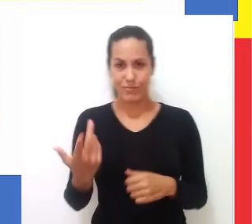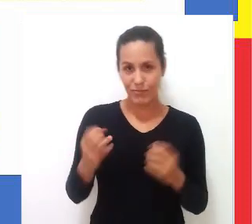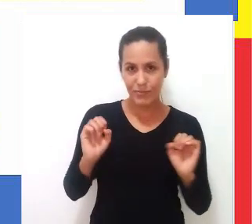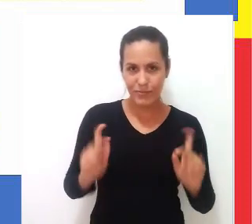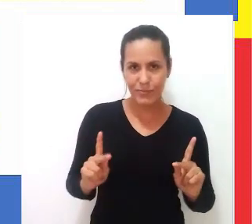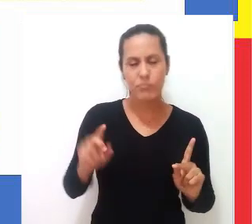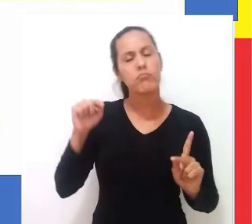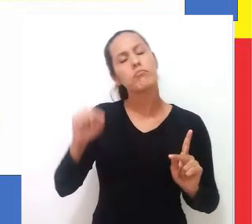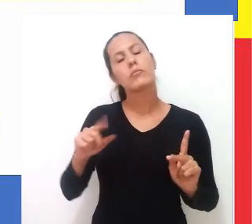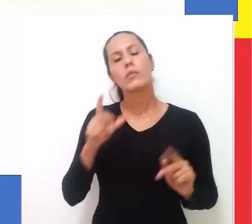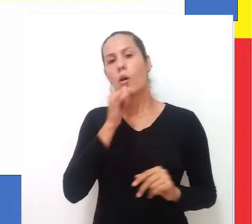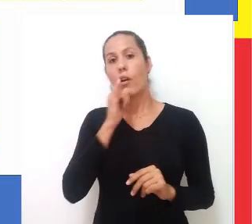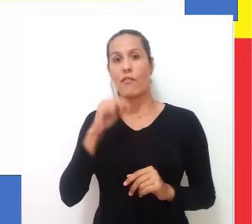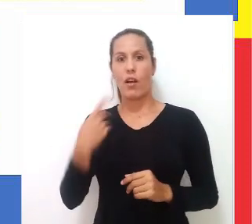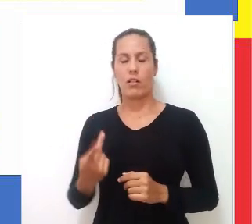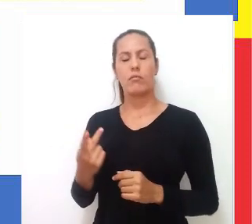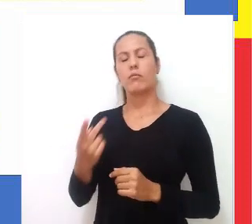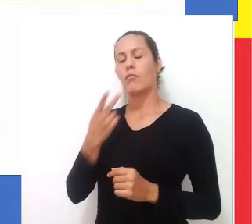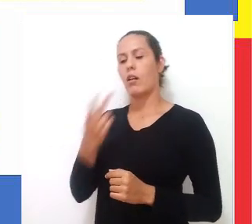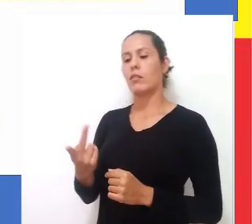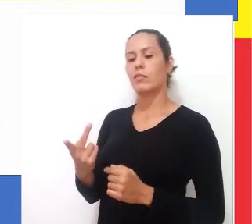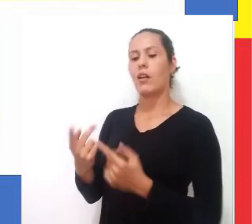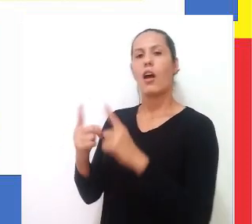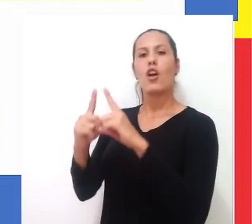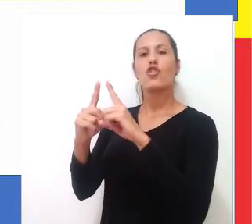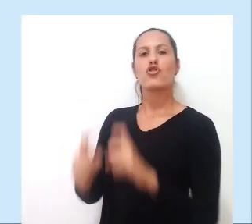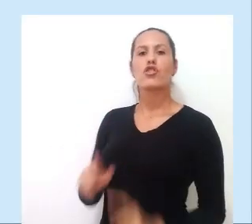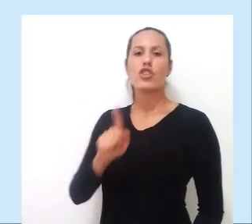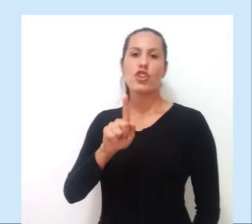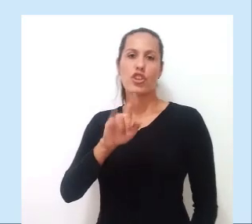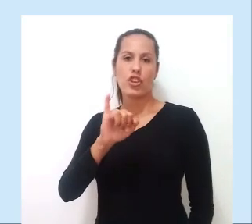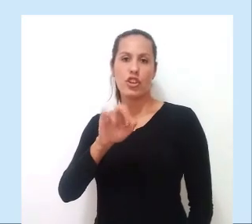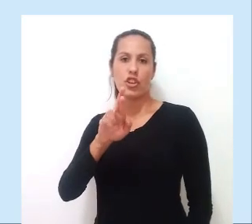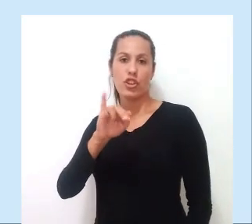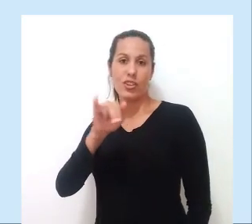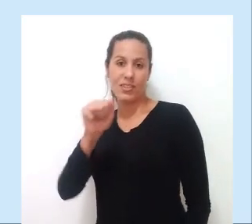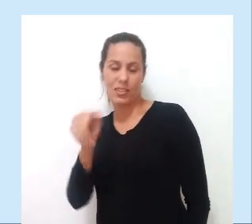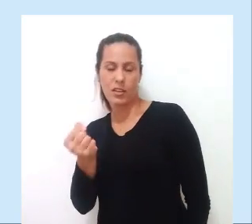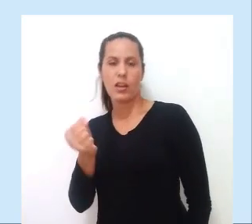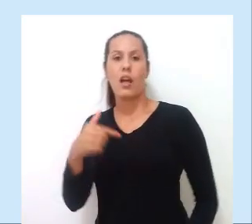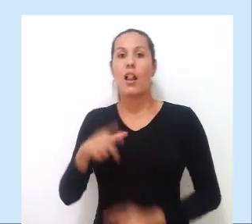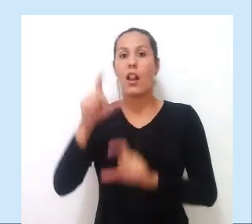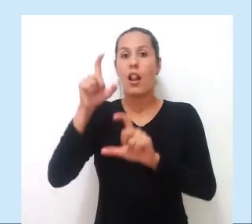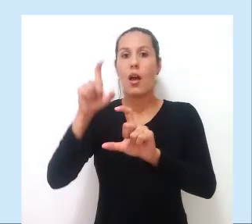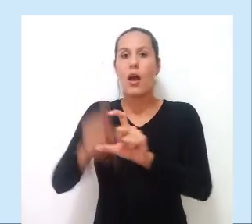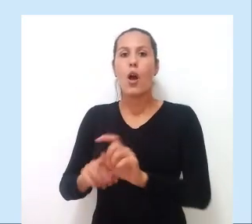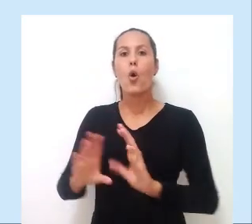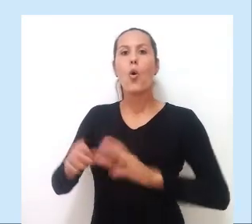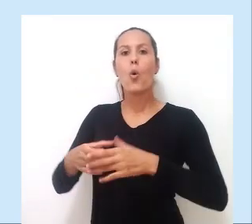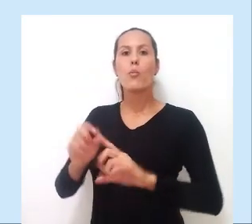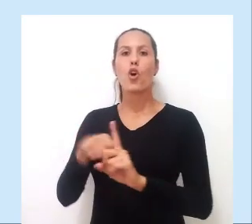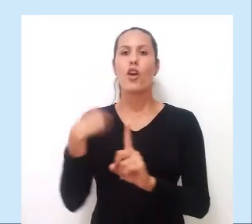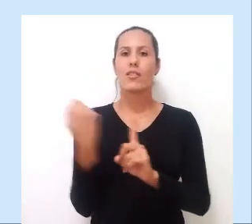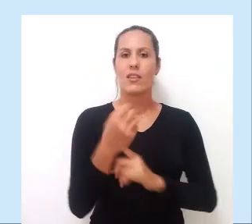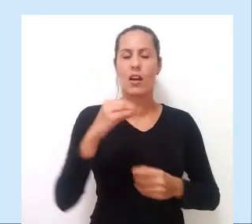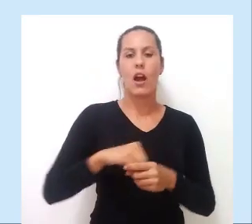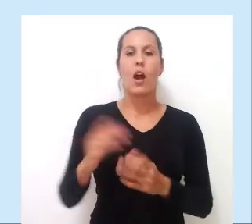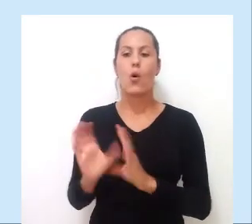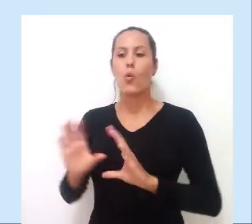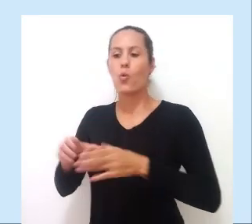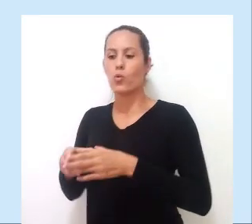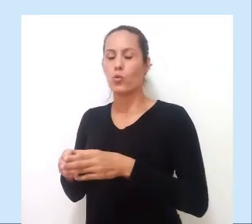dessa gíria, tá certo? Então, as gírias elas dependem dos grupos sociais. Então, tem gíria